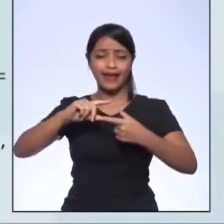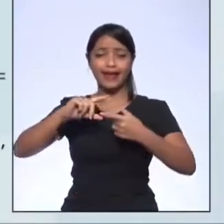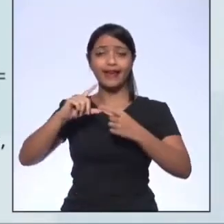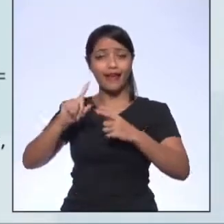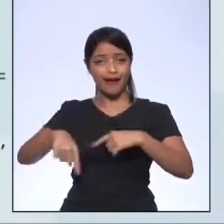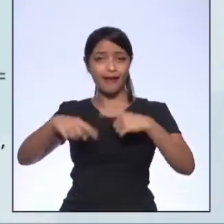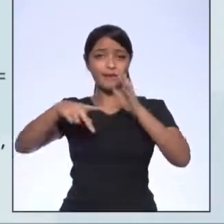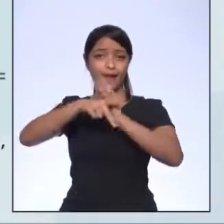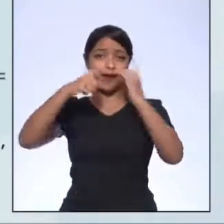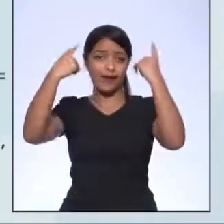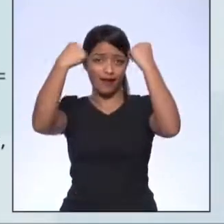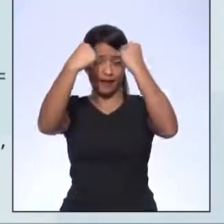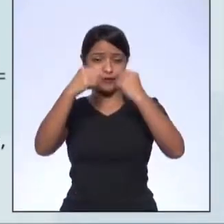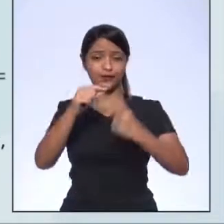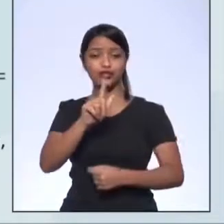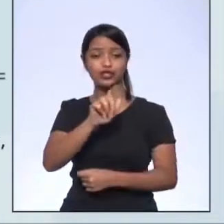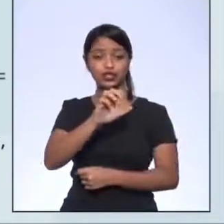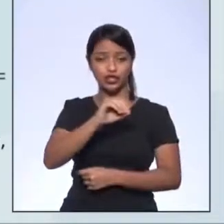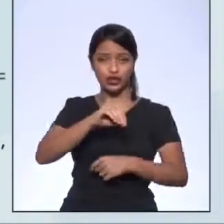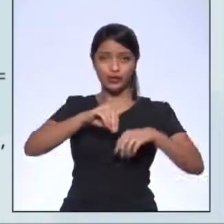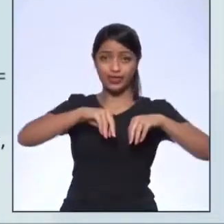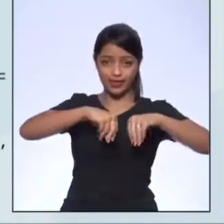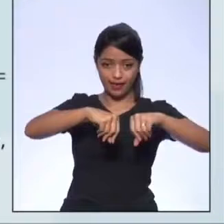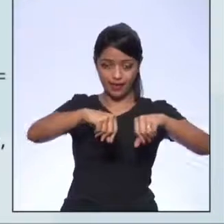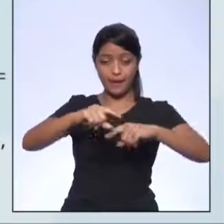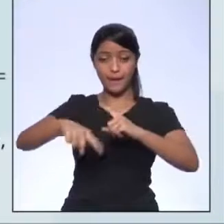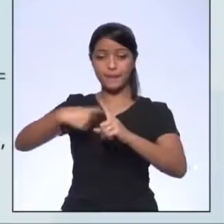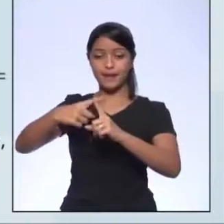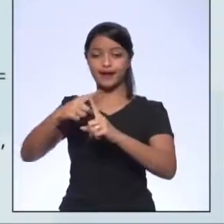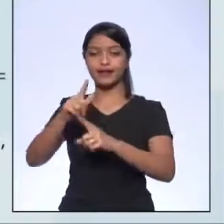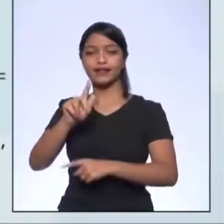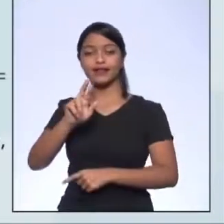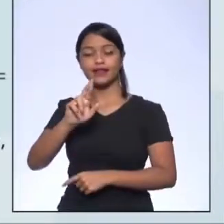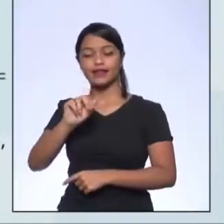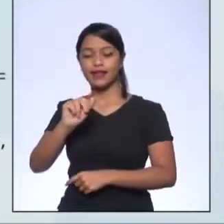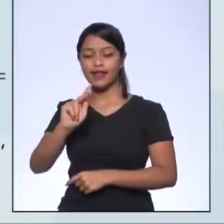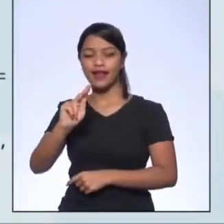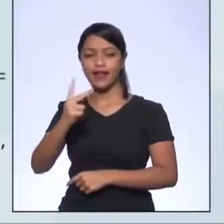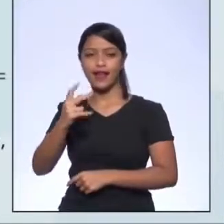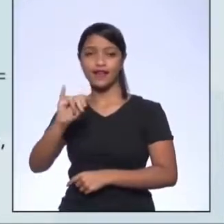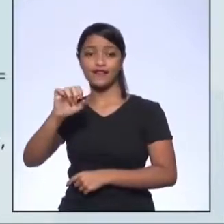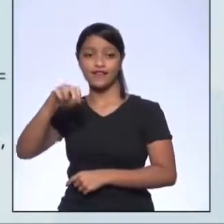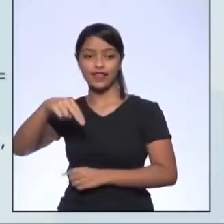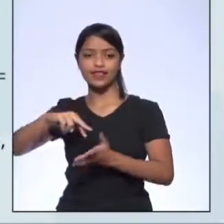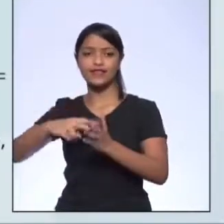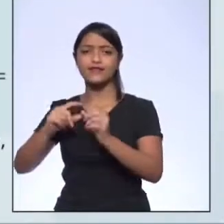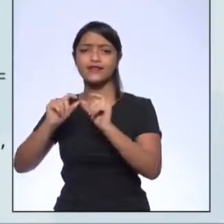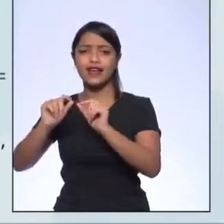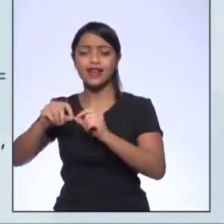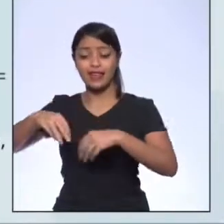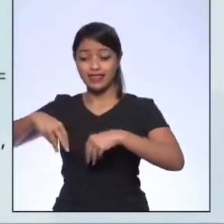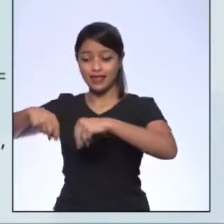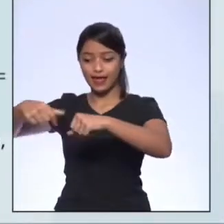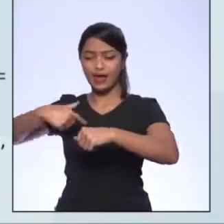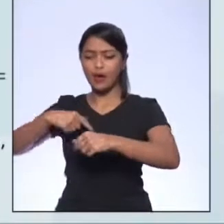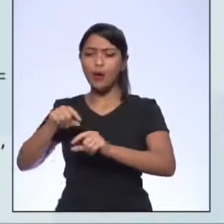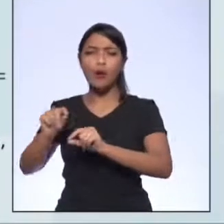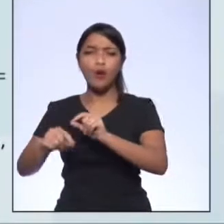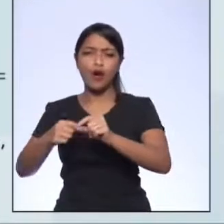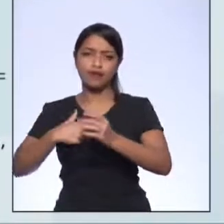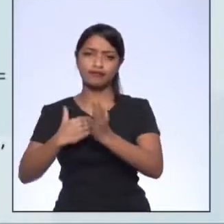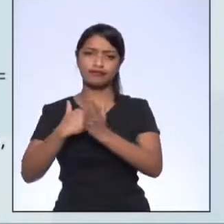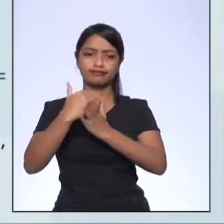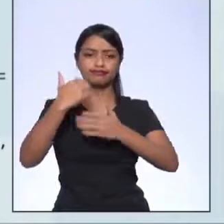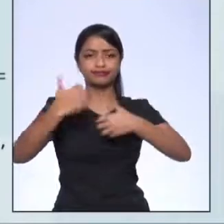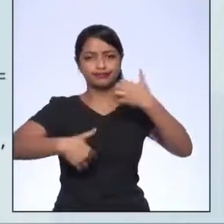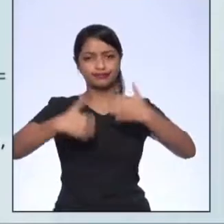grafos, que é descrever, no caso a terra, descrever a terra. E a matemática é derivada do termo